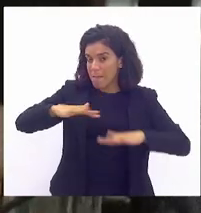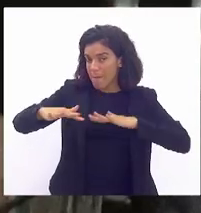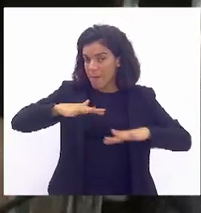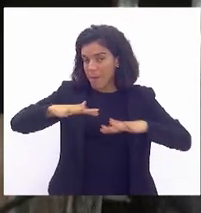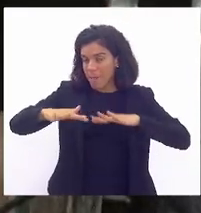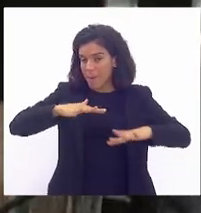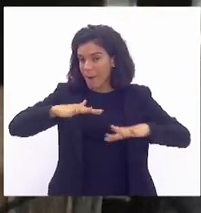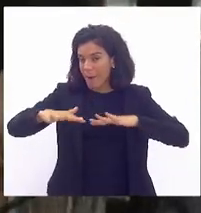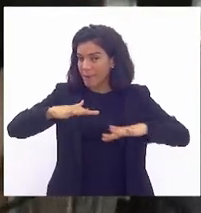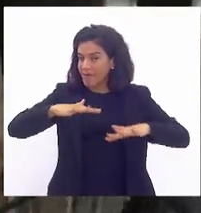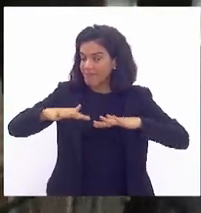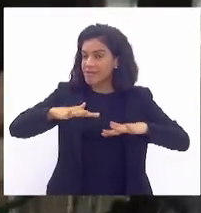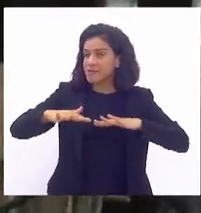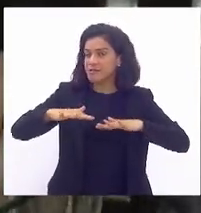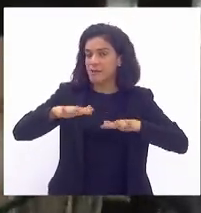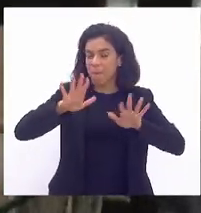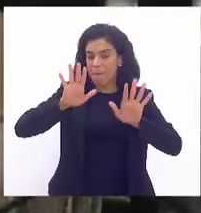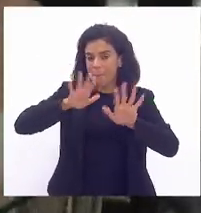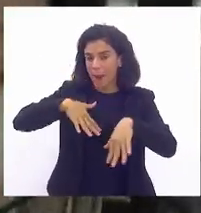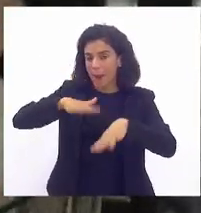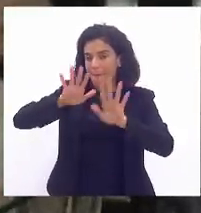uma manifestação